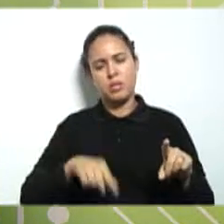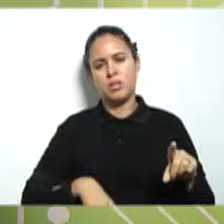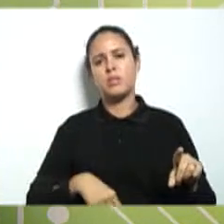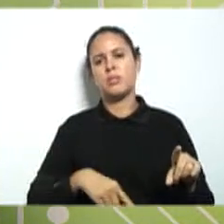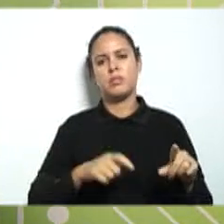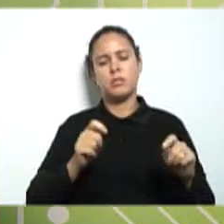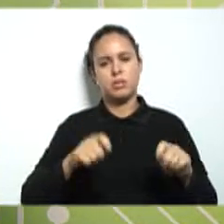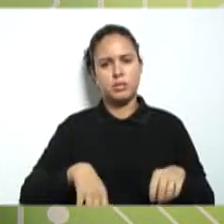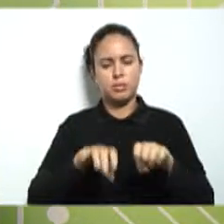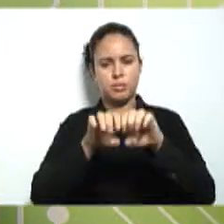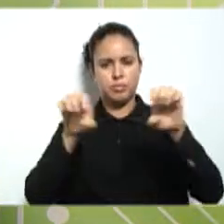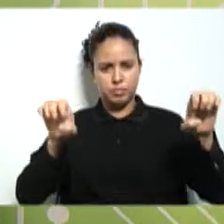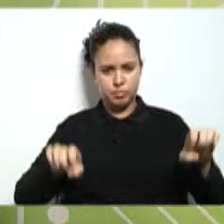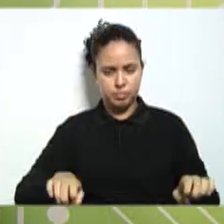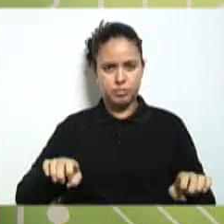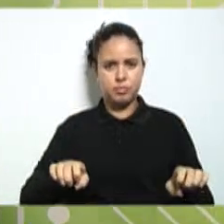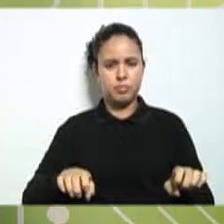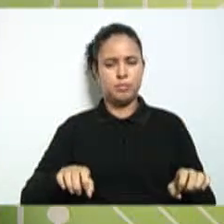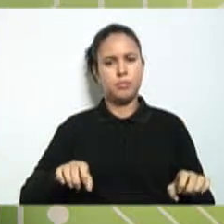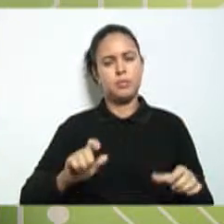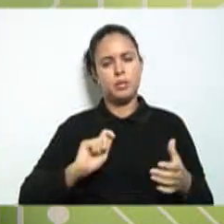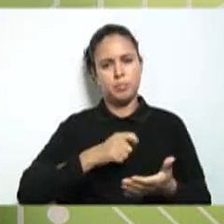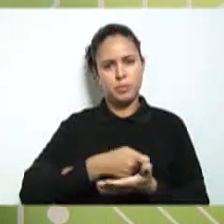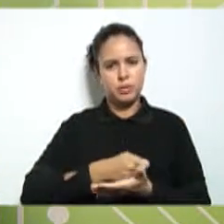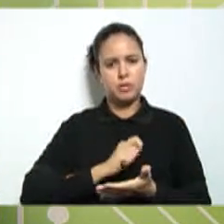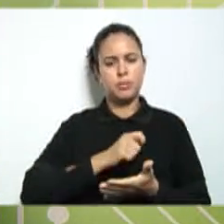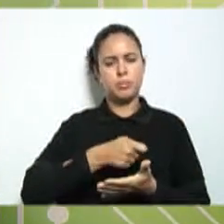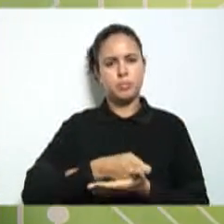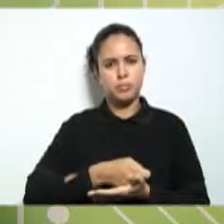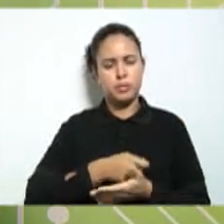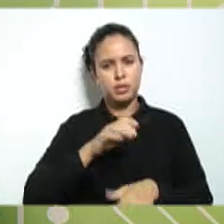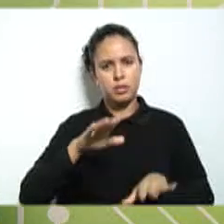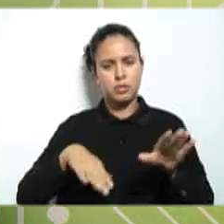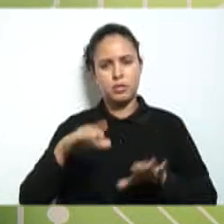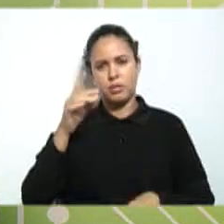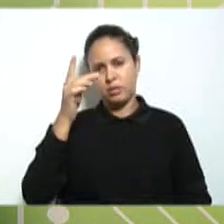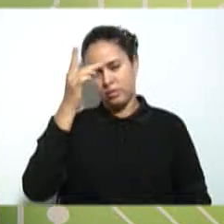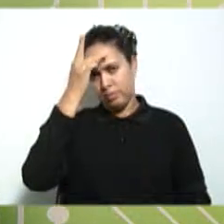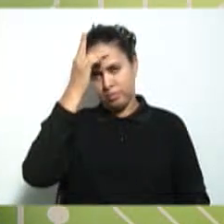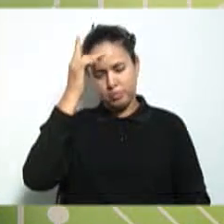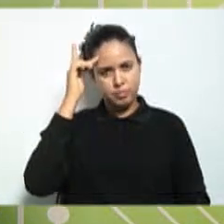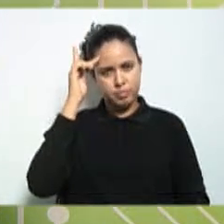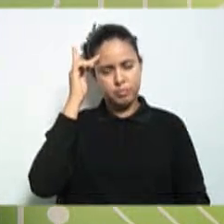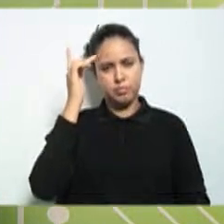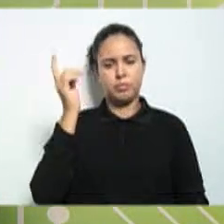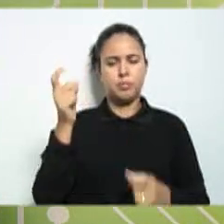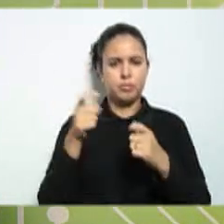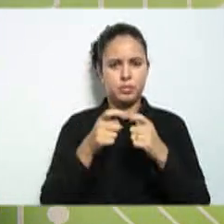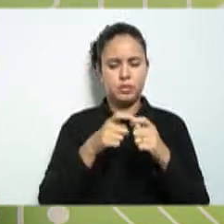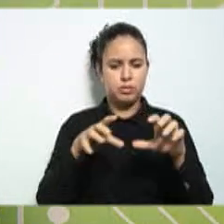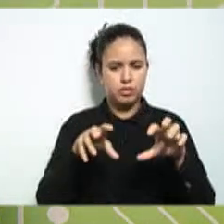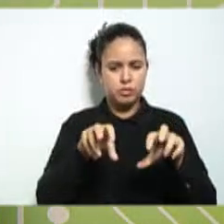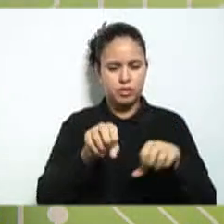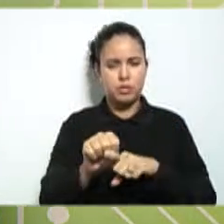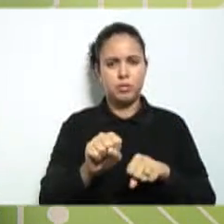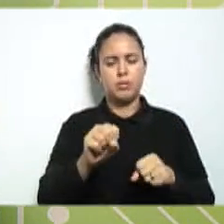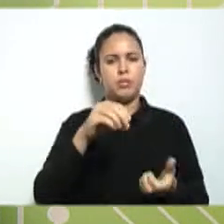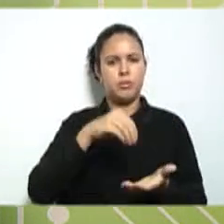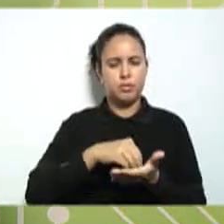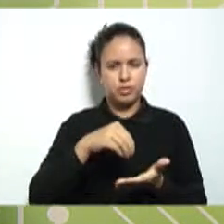estruturar. Apesar de que medicina é uma profissão que paga muito, mas muitas vezes o médico se forma sem condições assim de começar a sua carreira com